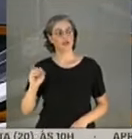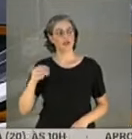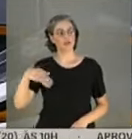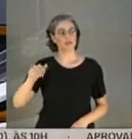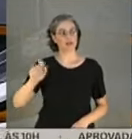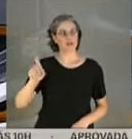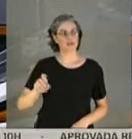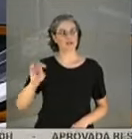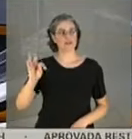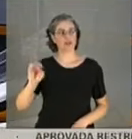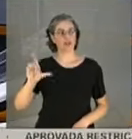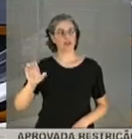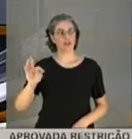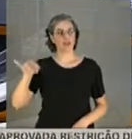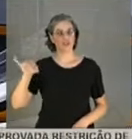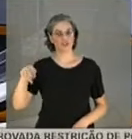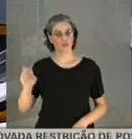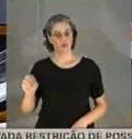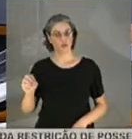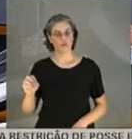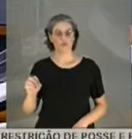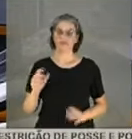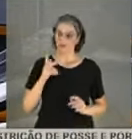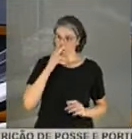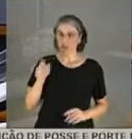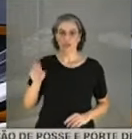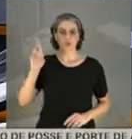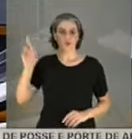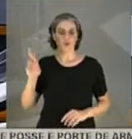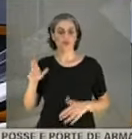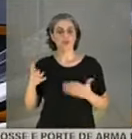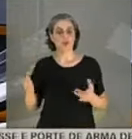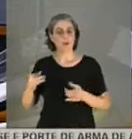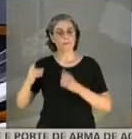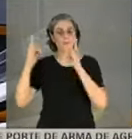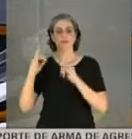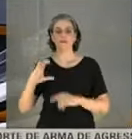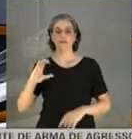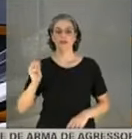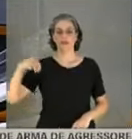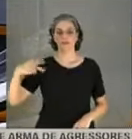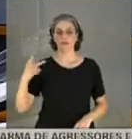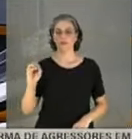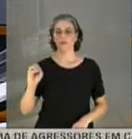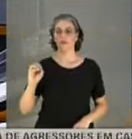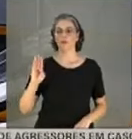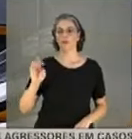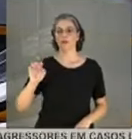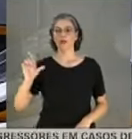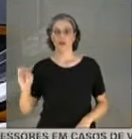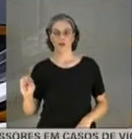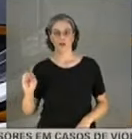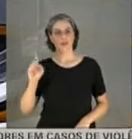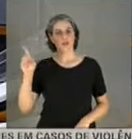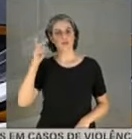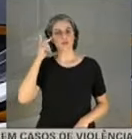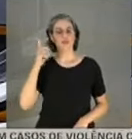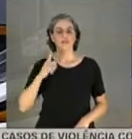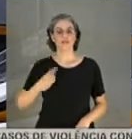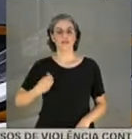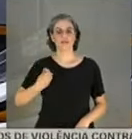informações na SCPI que dão conta, claramente, que este apartamento de Campo Belo, em São Paulo, inclusive tem nesse processo que corre na